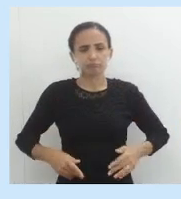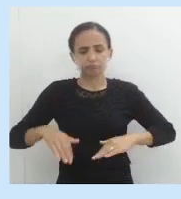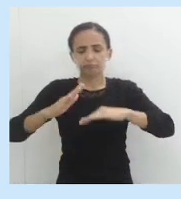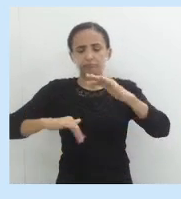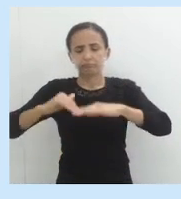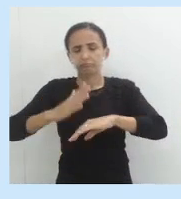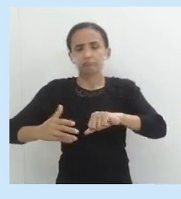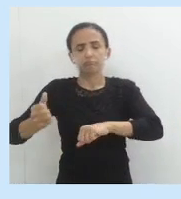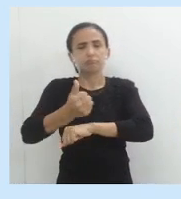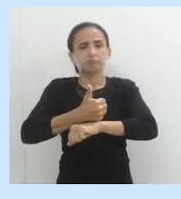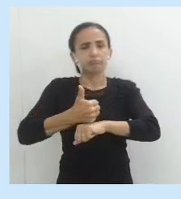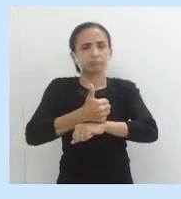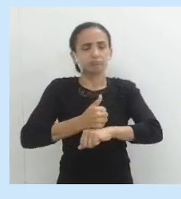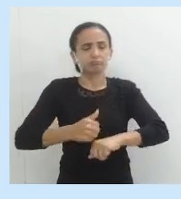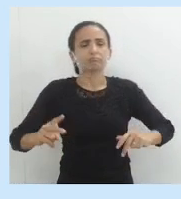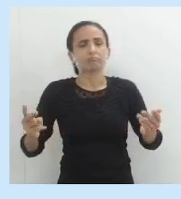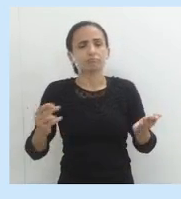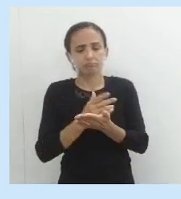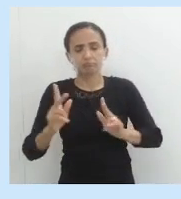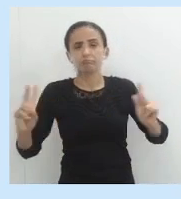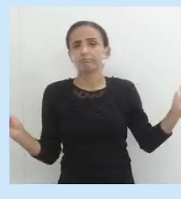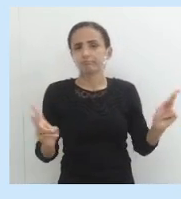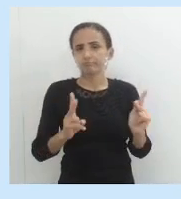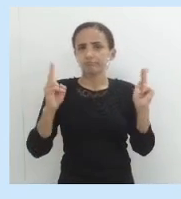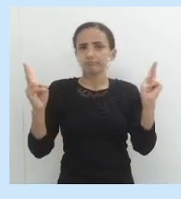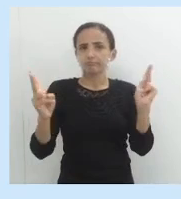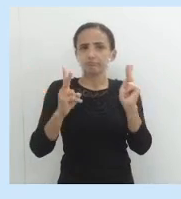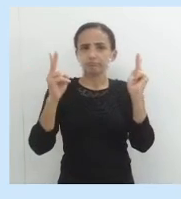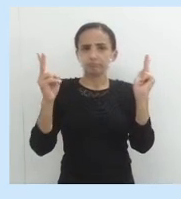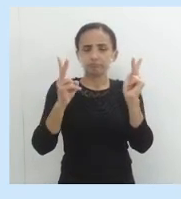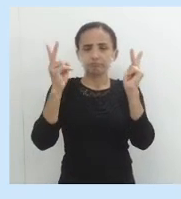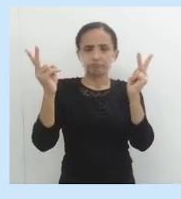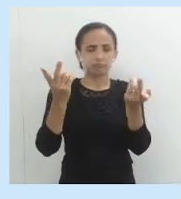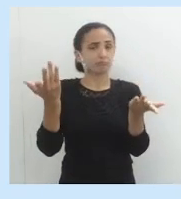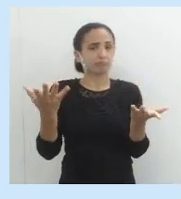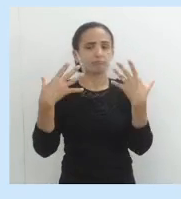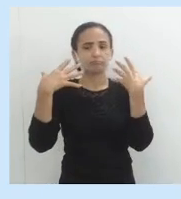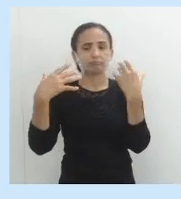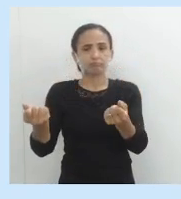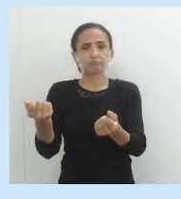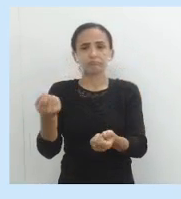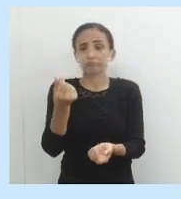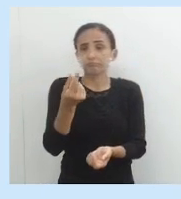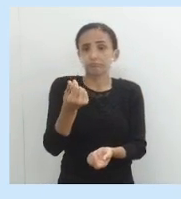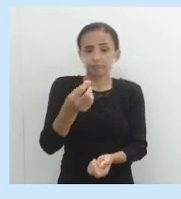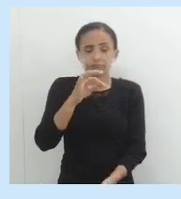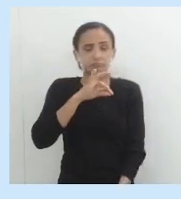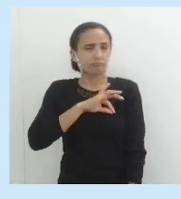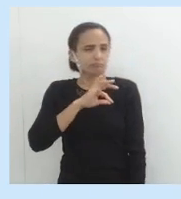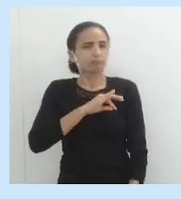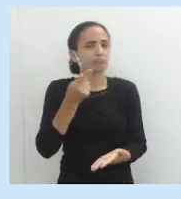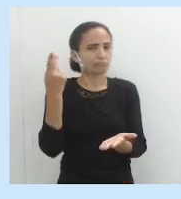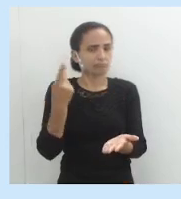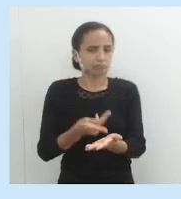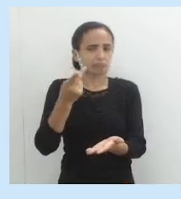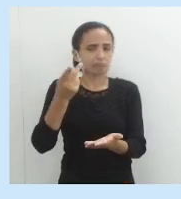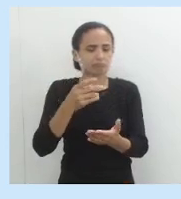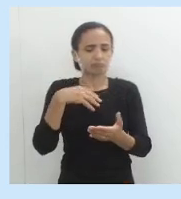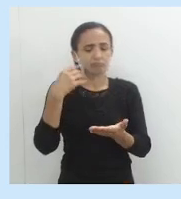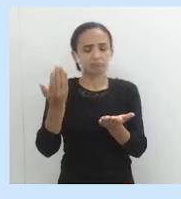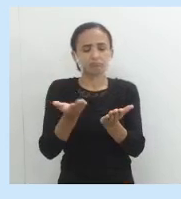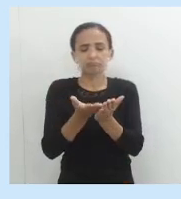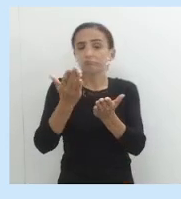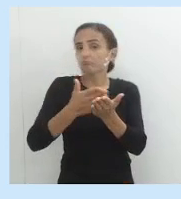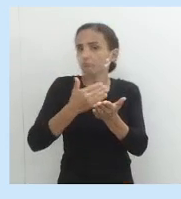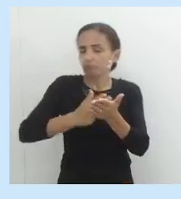ser valorizado, né? Então, ele começou a receber pela sua arte. Então, ele tinha, e grandes obras foram